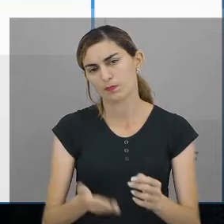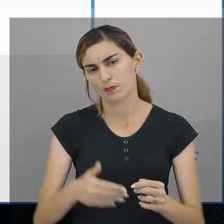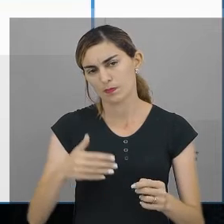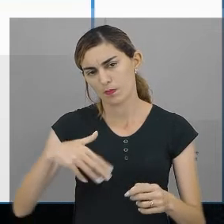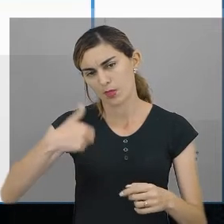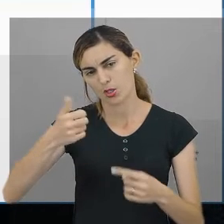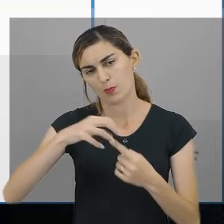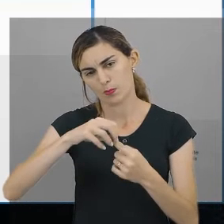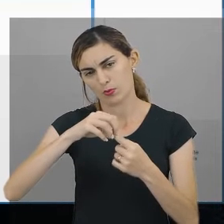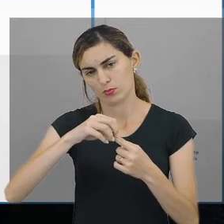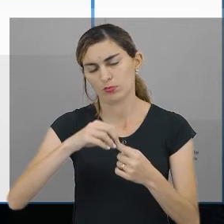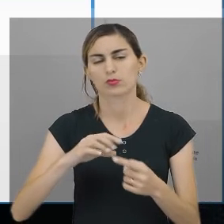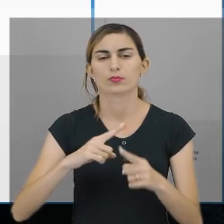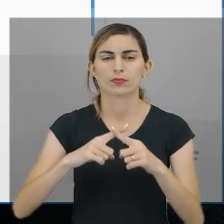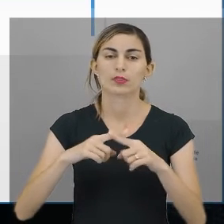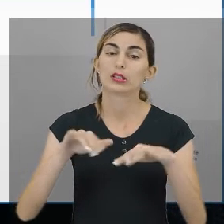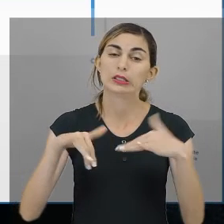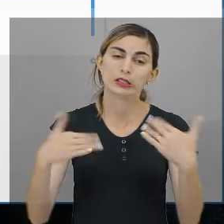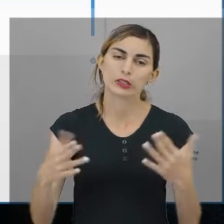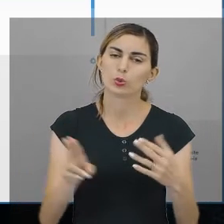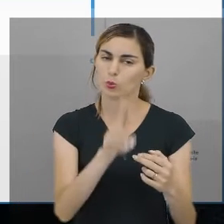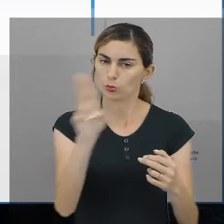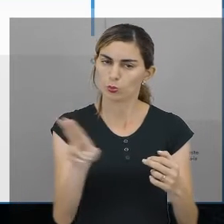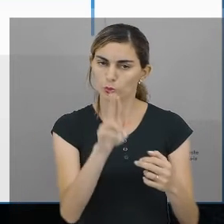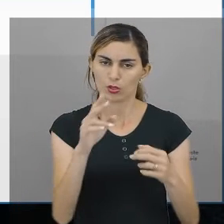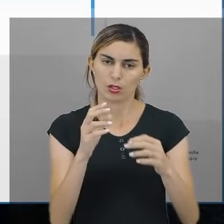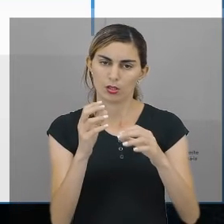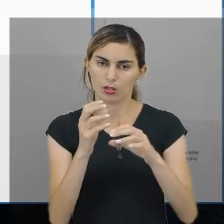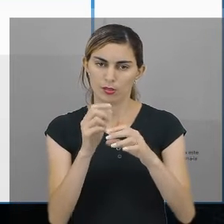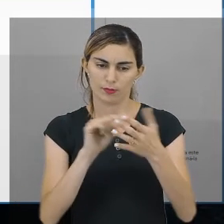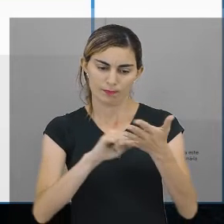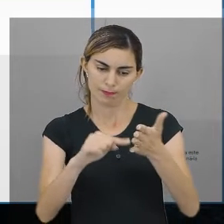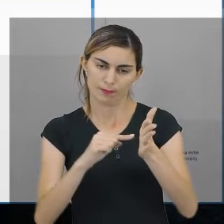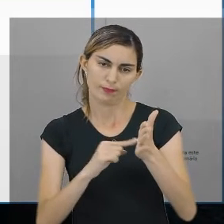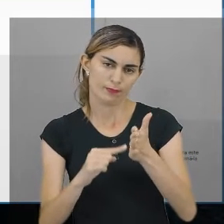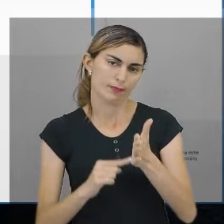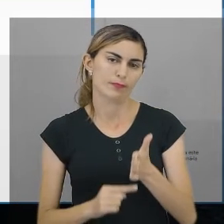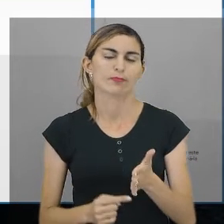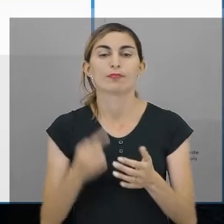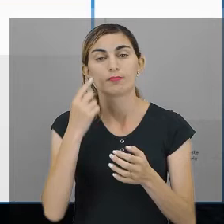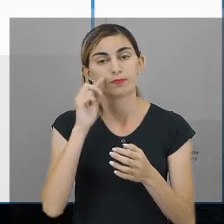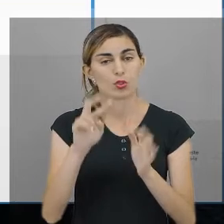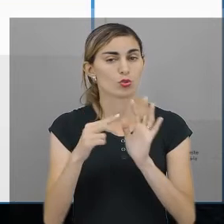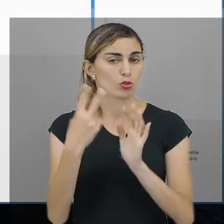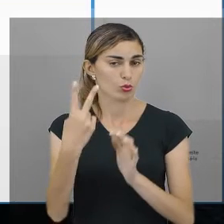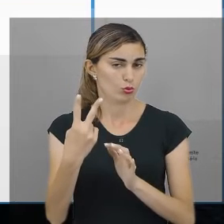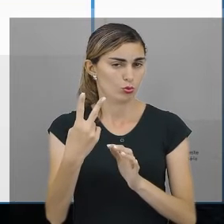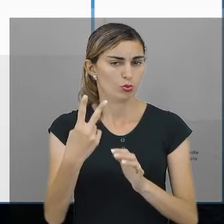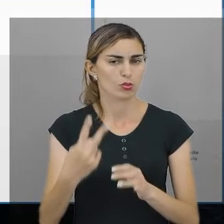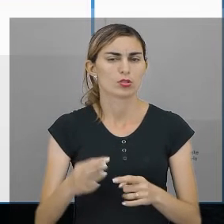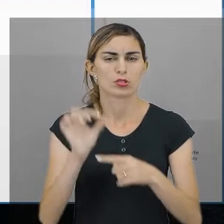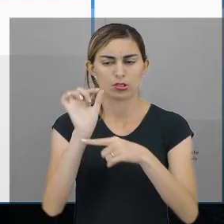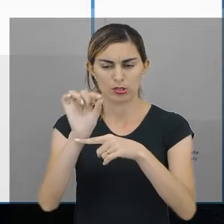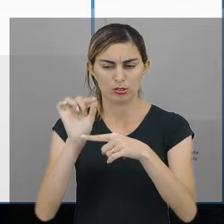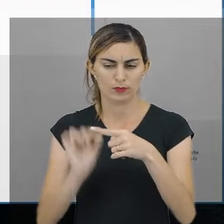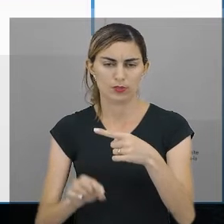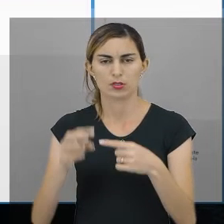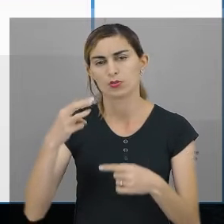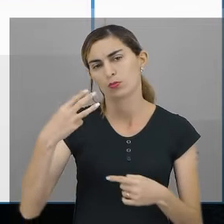adição. Então, vamos usar a ajuda da calculadora aqui para demonstrar melhor. 2 dividido por